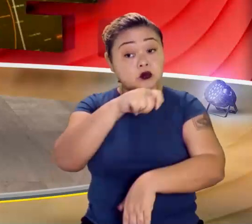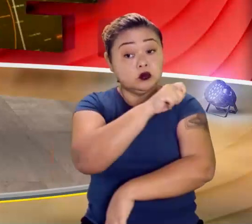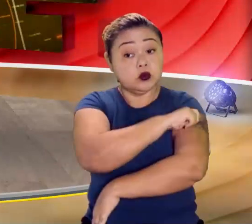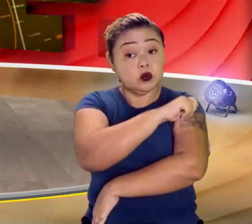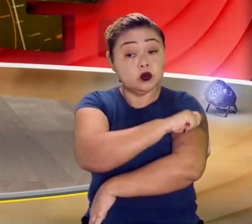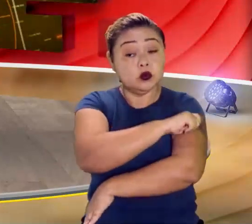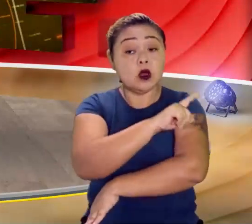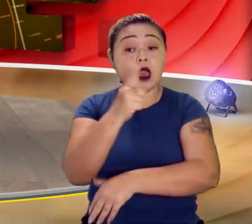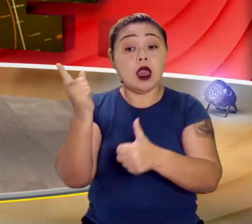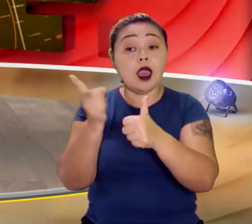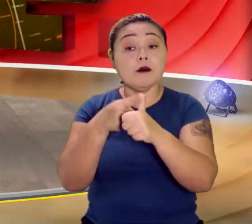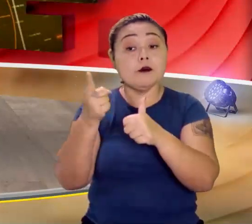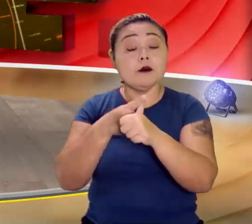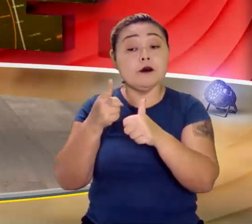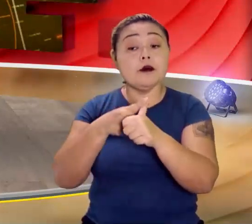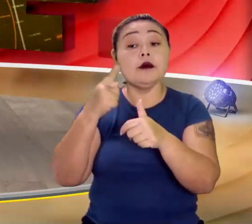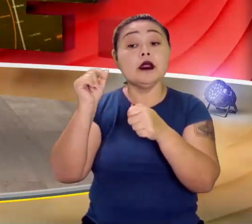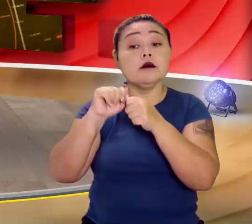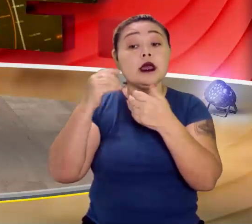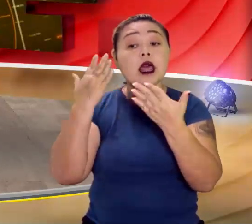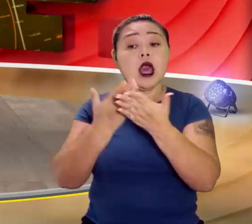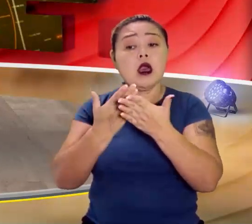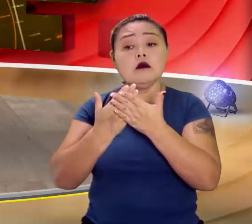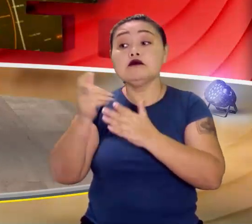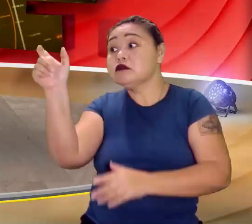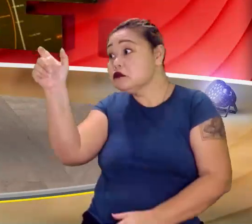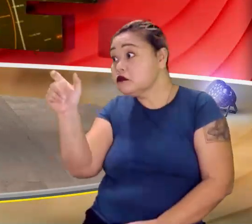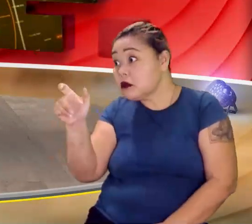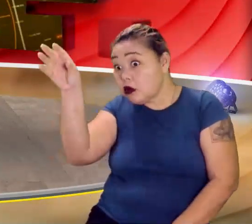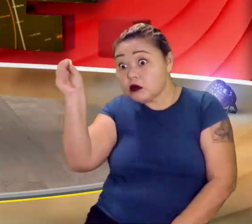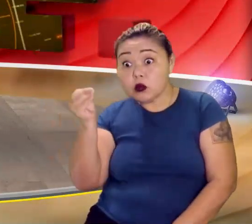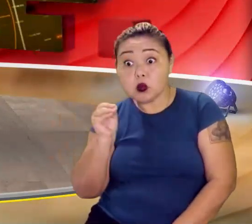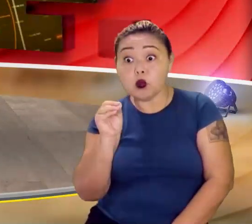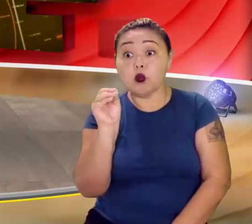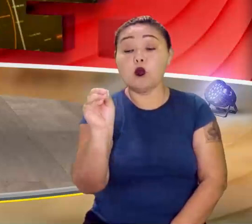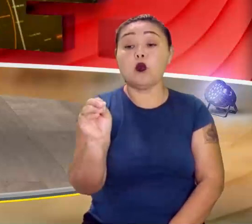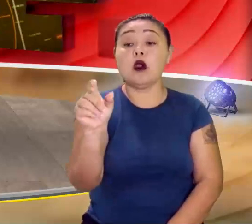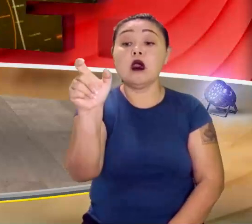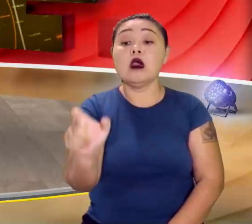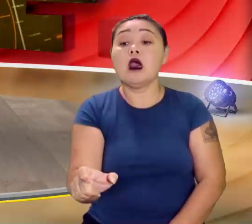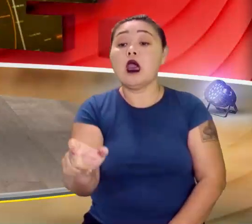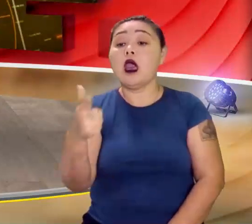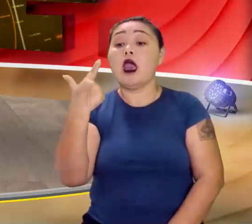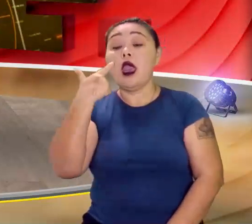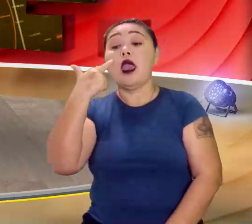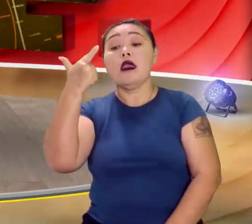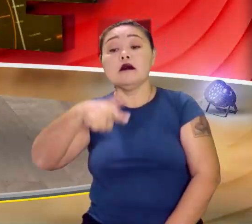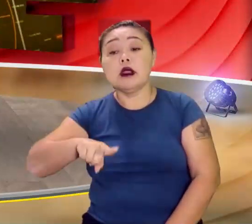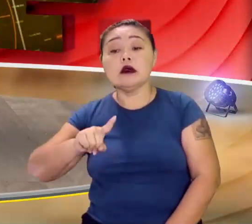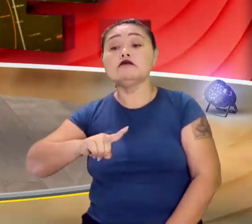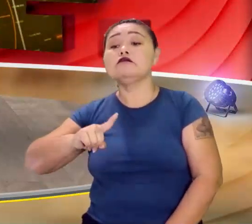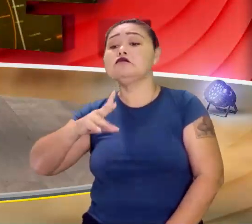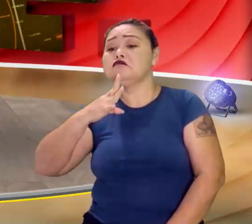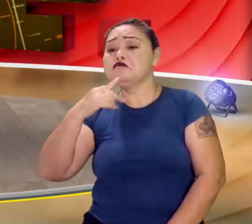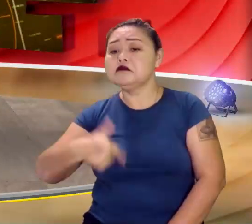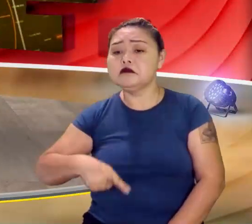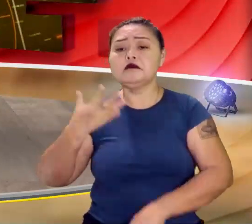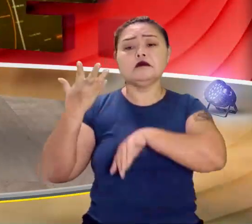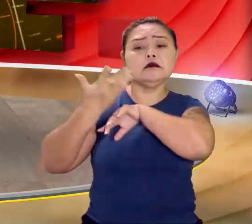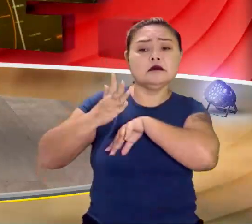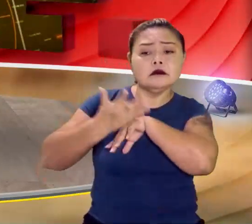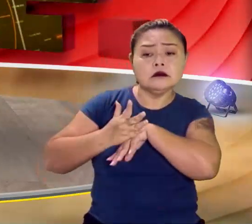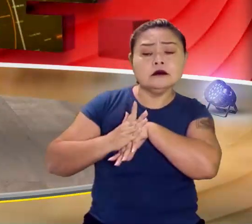primeira aula. Você é o protagonista. Rever, reconhecer, relembrar,